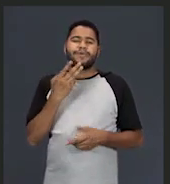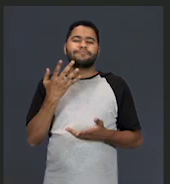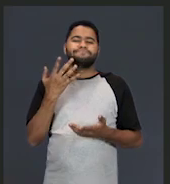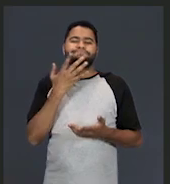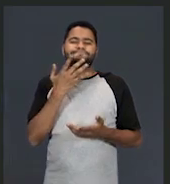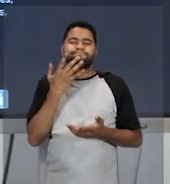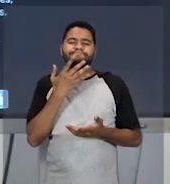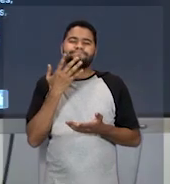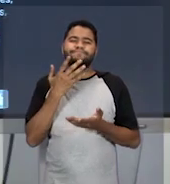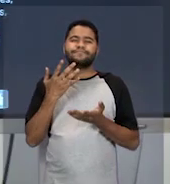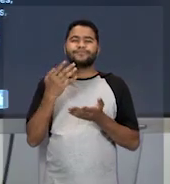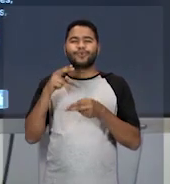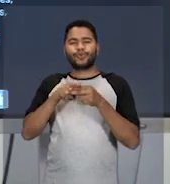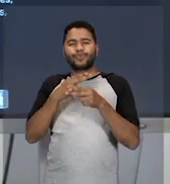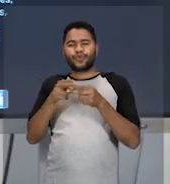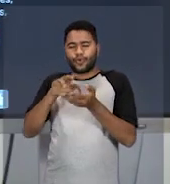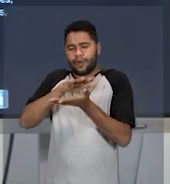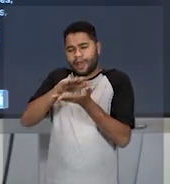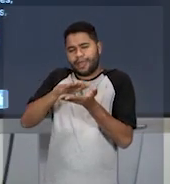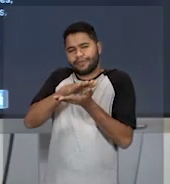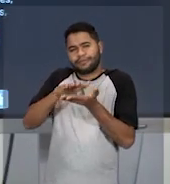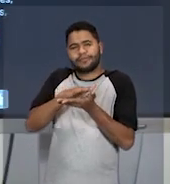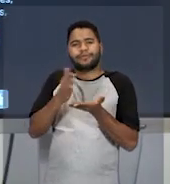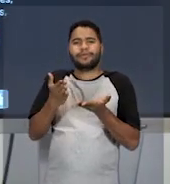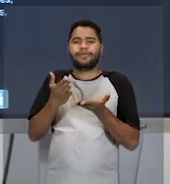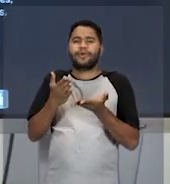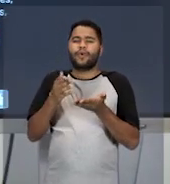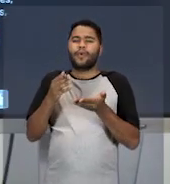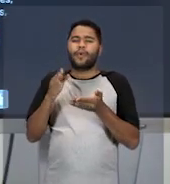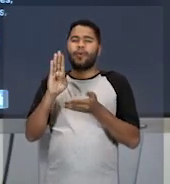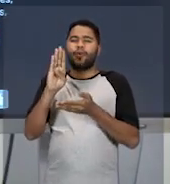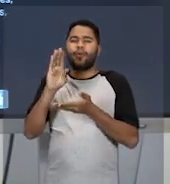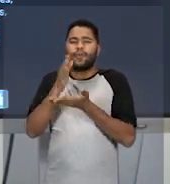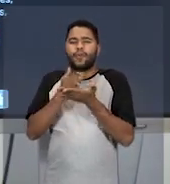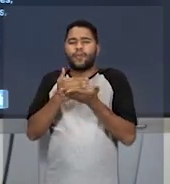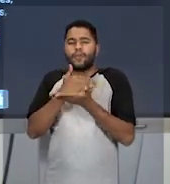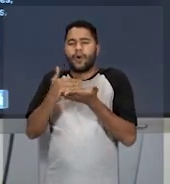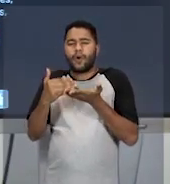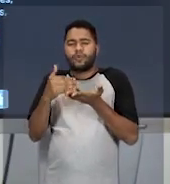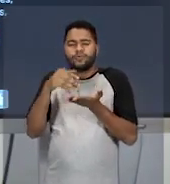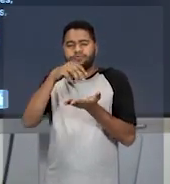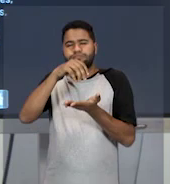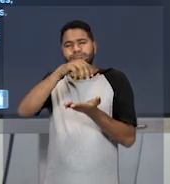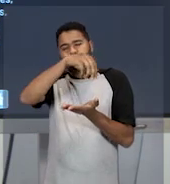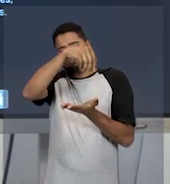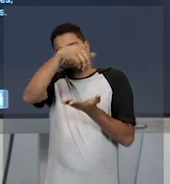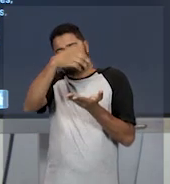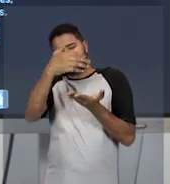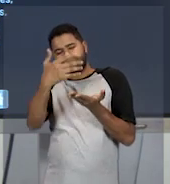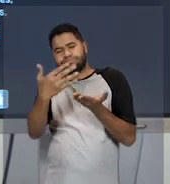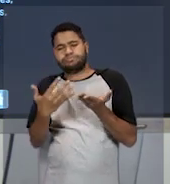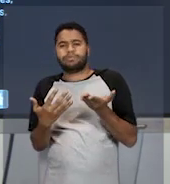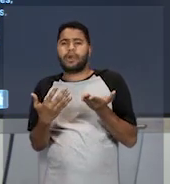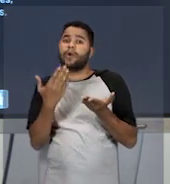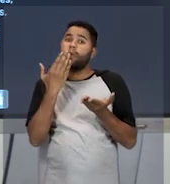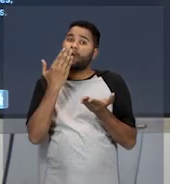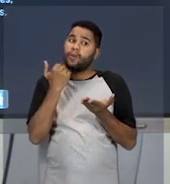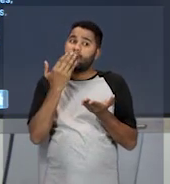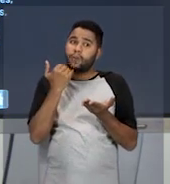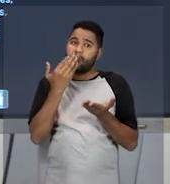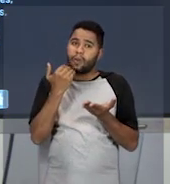um bom brigadeiro, um bolo recheado, fica, ó, pouquinho. Então, a gente pensa o seguinte, coma à